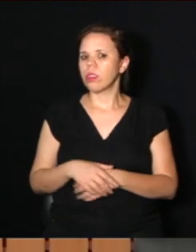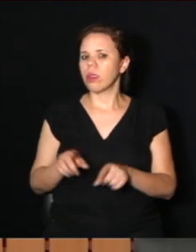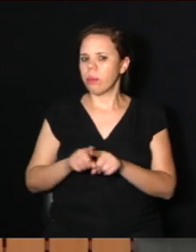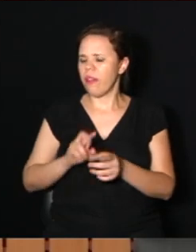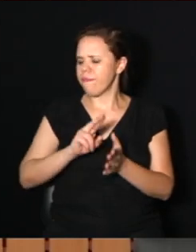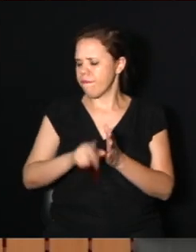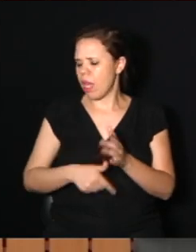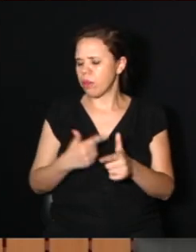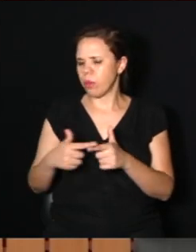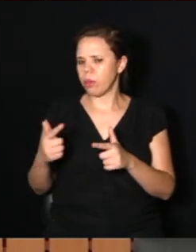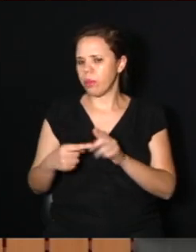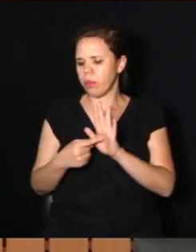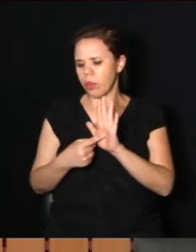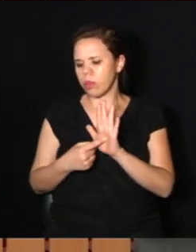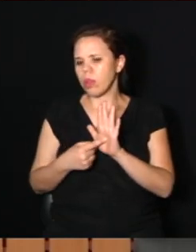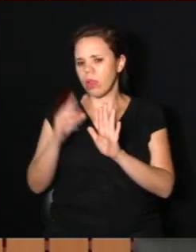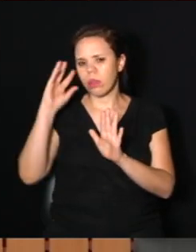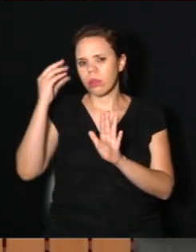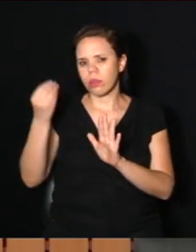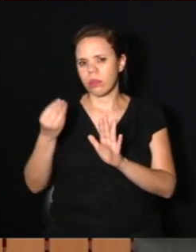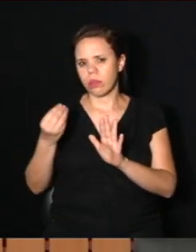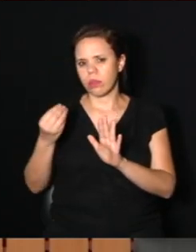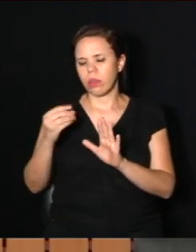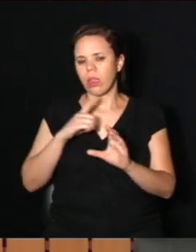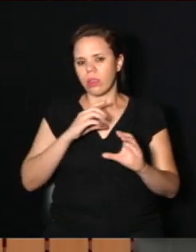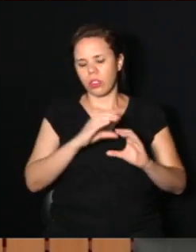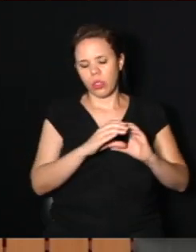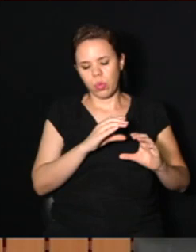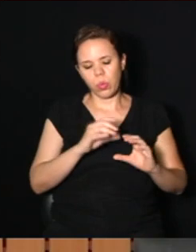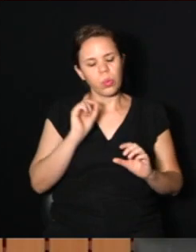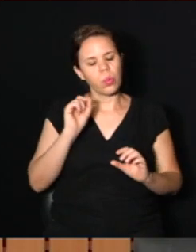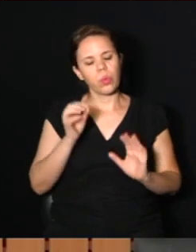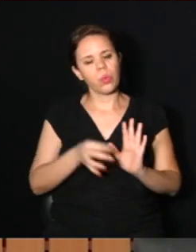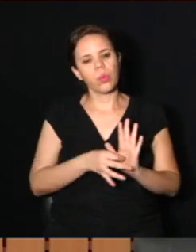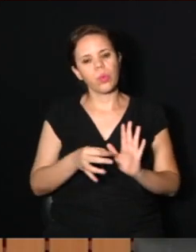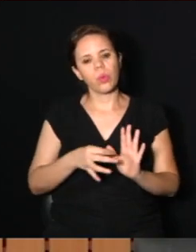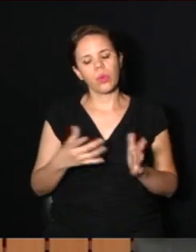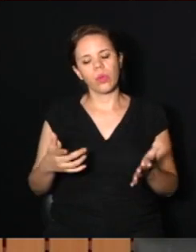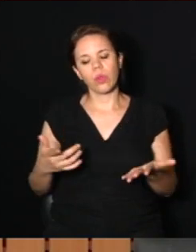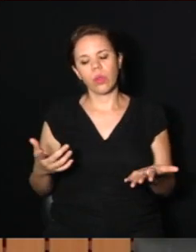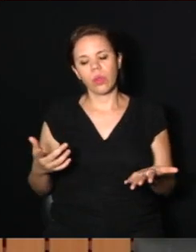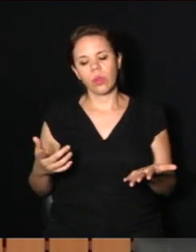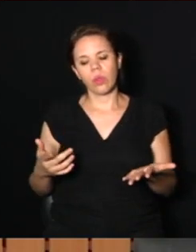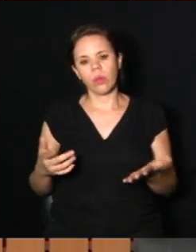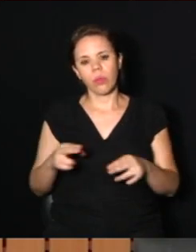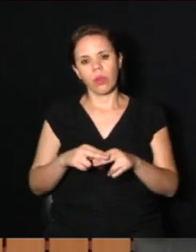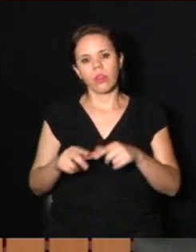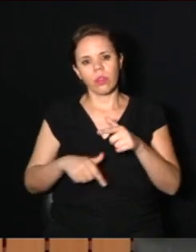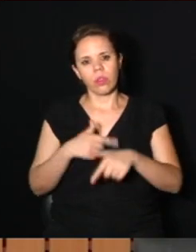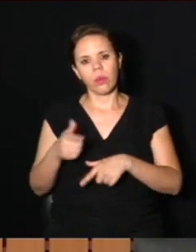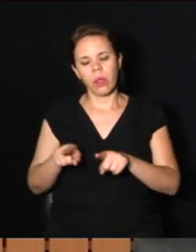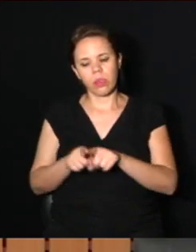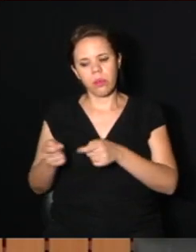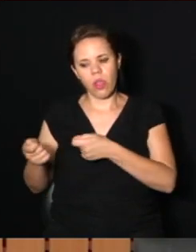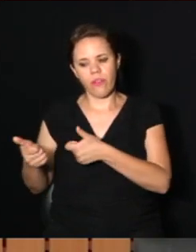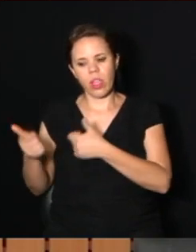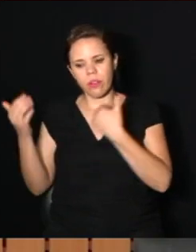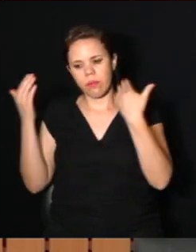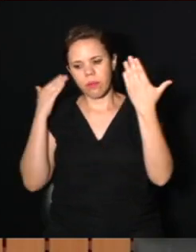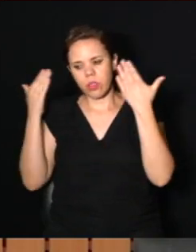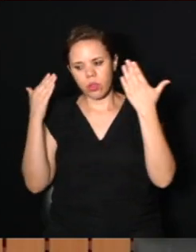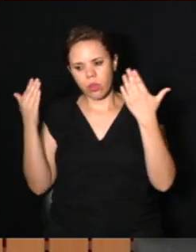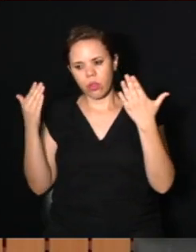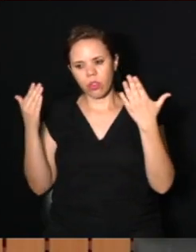questões específicas que a gente entende que tem interlocução do ponto de vista das condições de trabalho para a oferta dos serviços em psicologia.